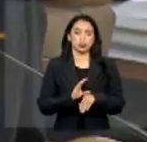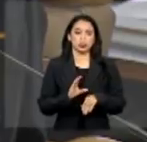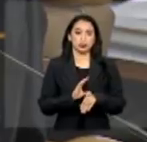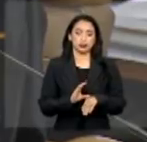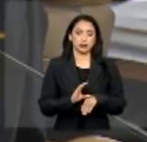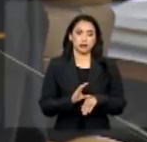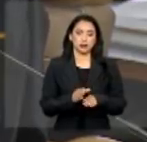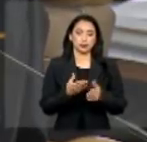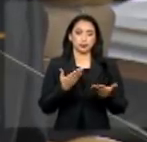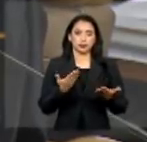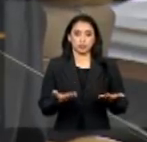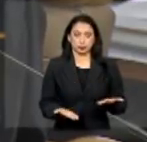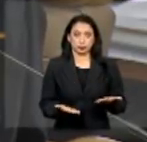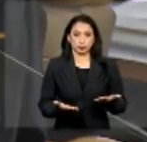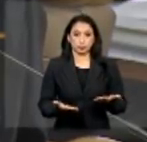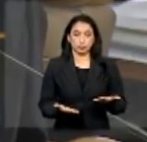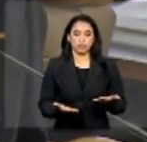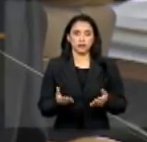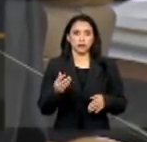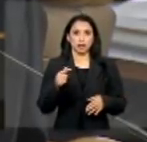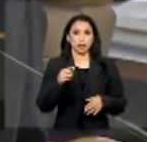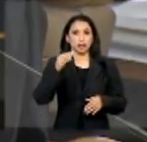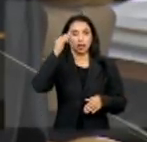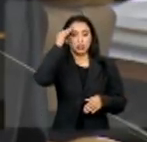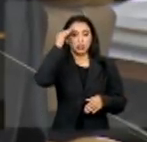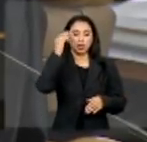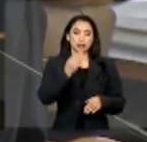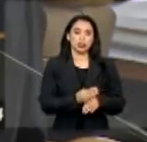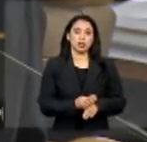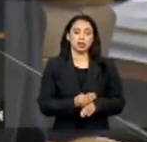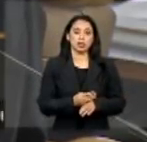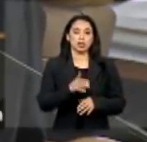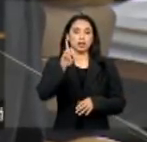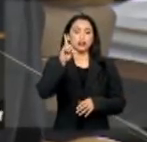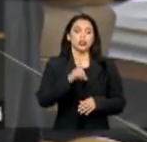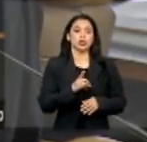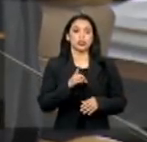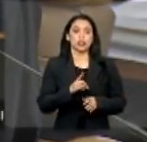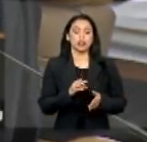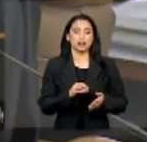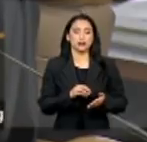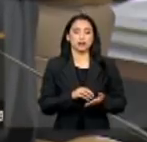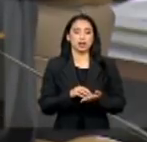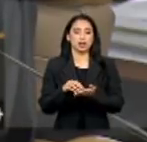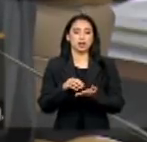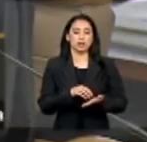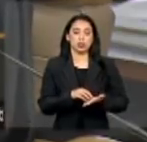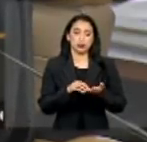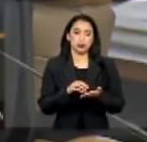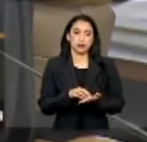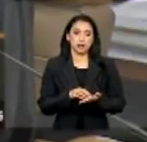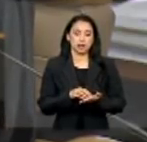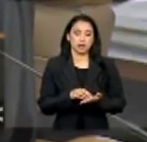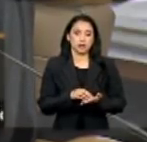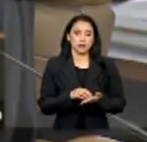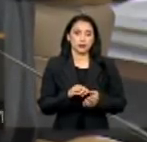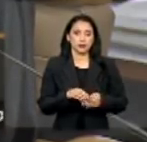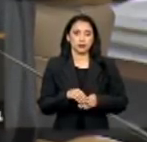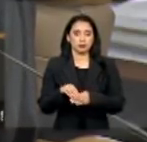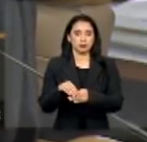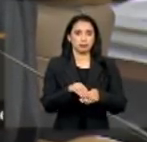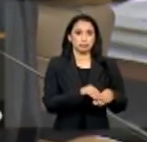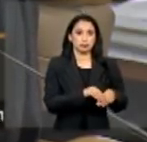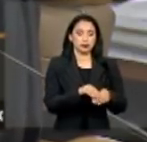é tutela do direito de locomoção atingido ameaçado por ilegalidade ou